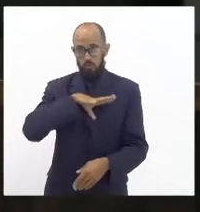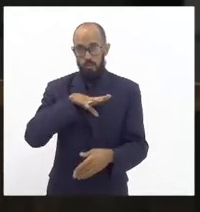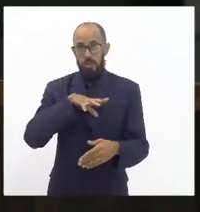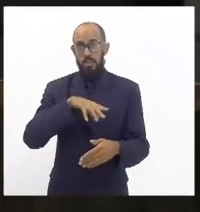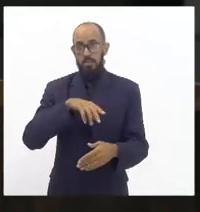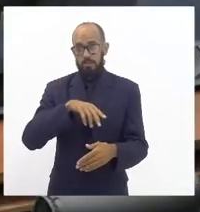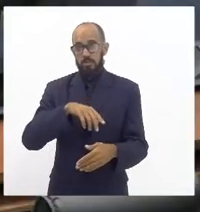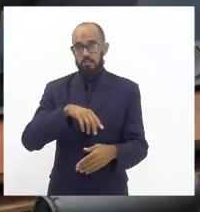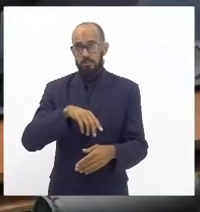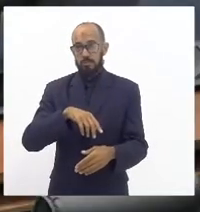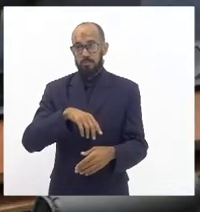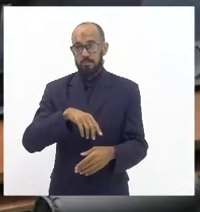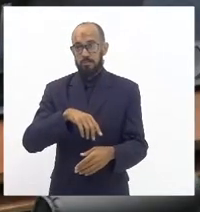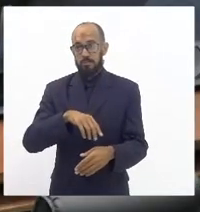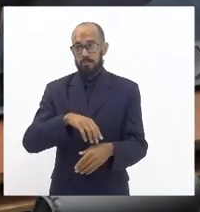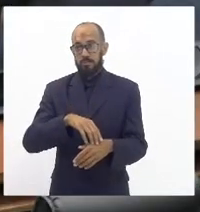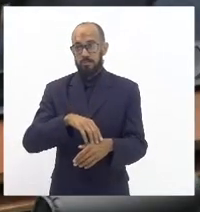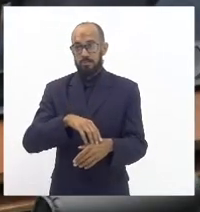Bilac